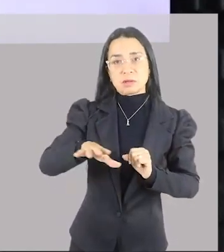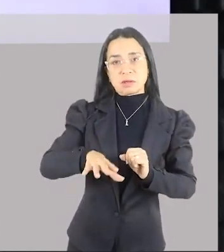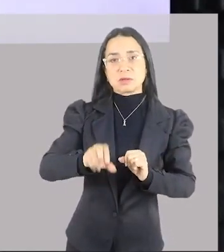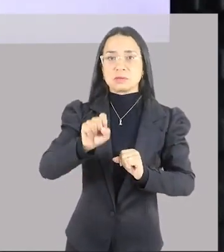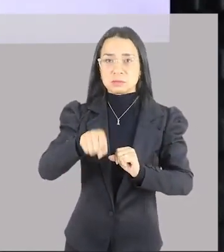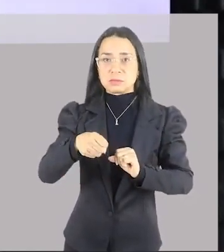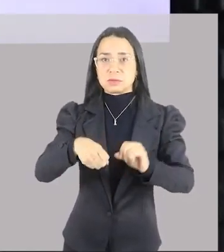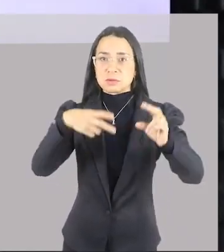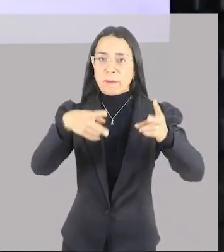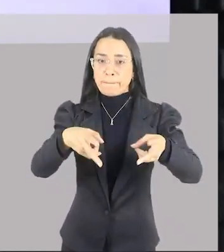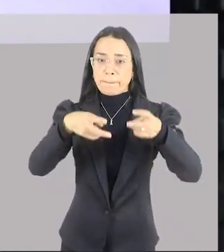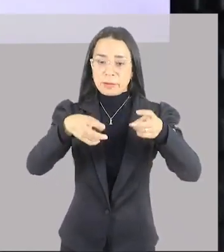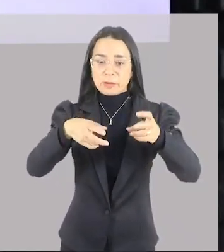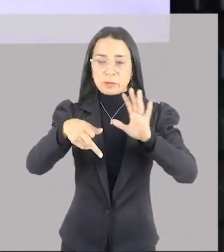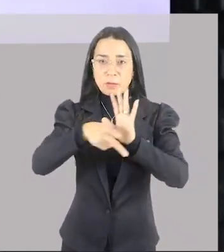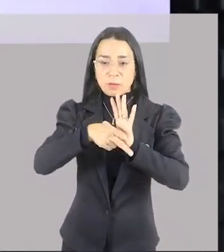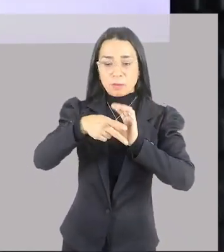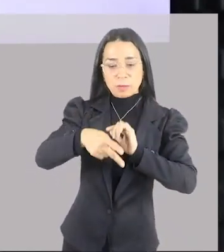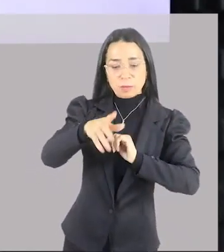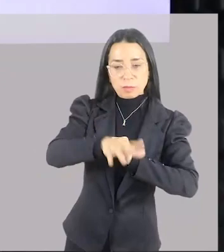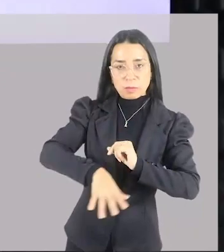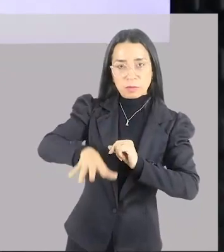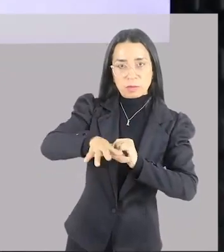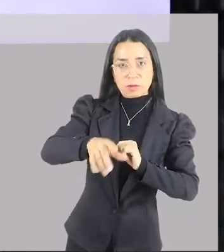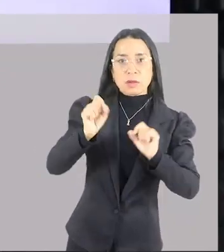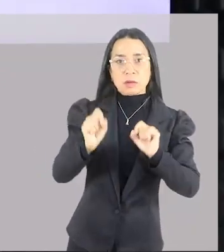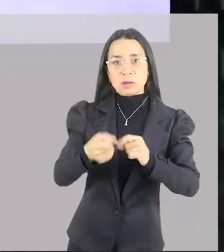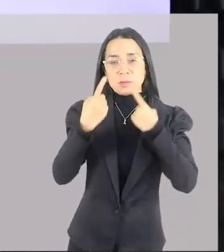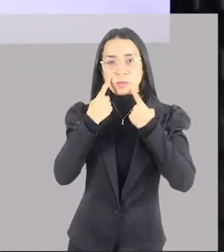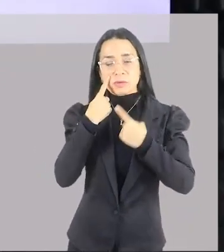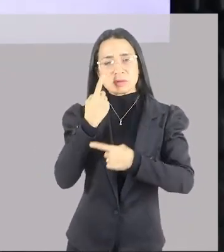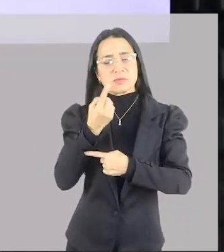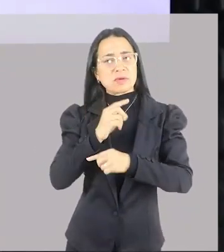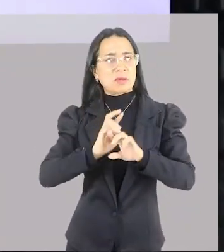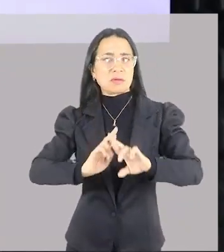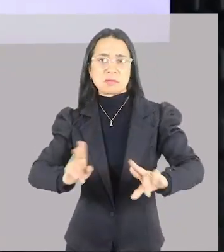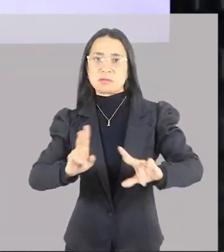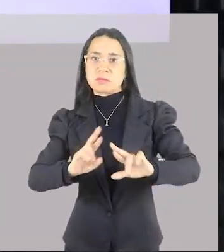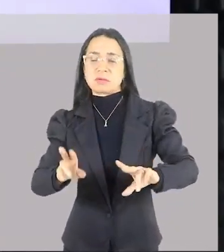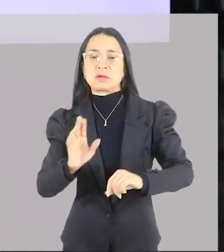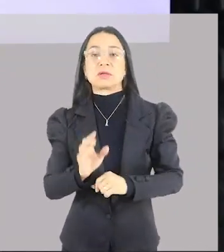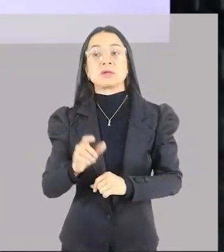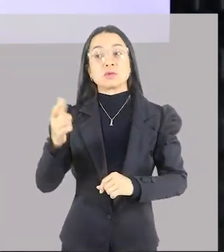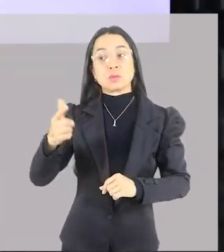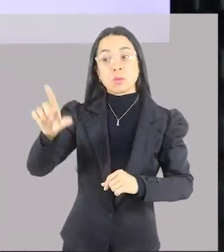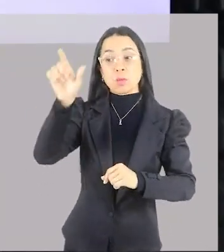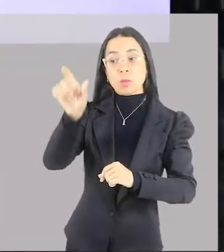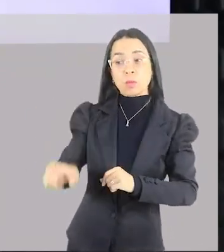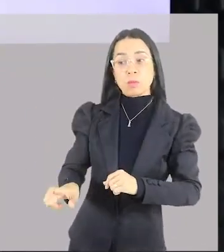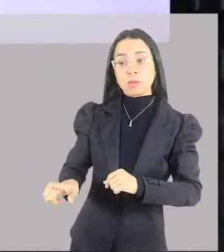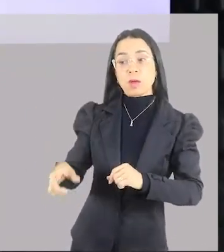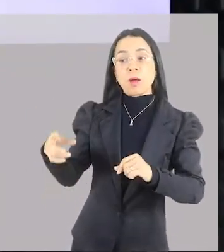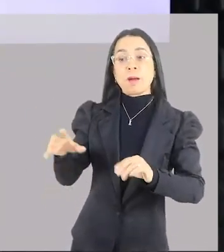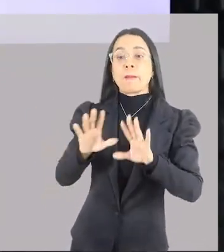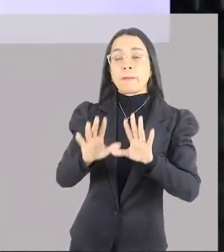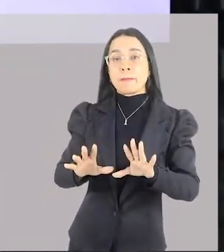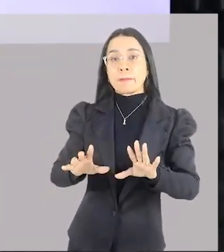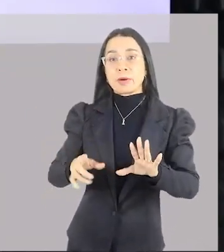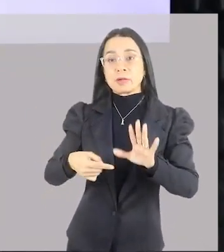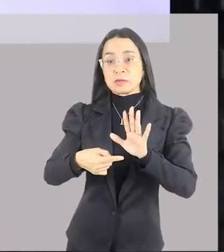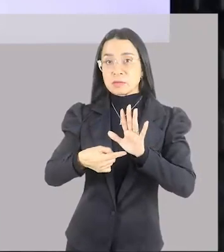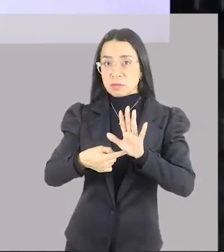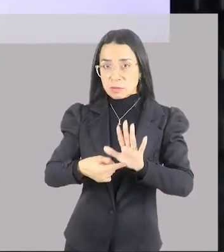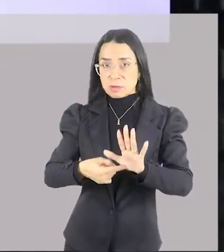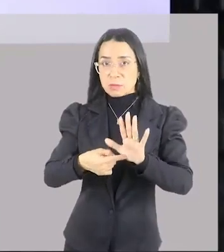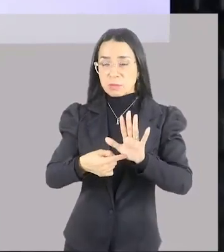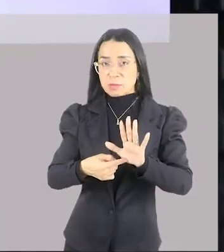percepção da realidade. Então, ele pode ver aquela realidade de uma forma até diferente do outro, mas ele vai retratar a forma como